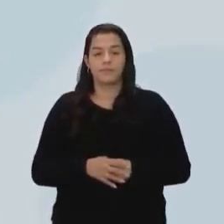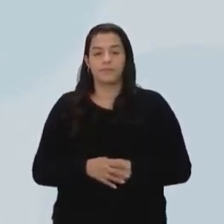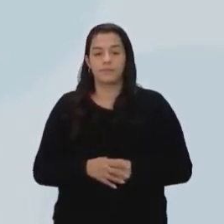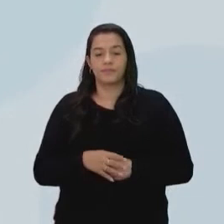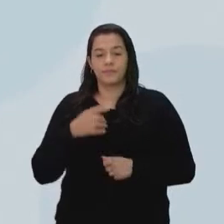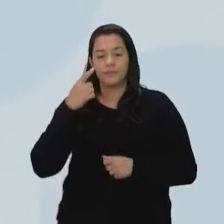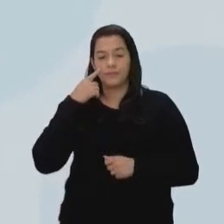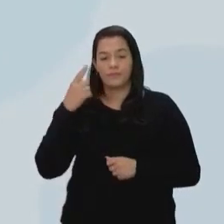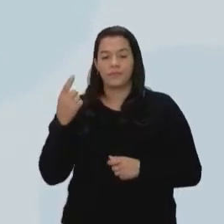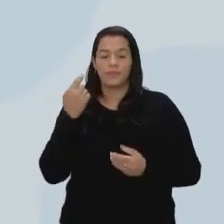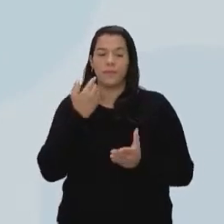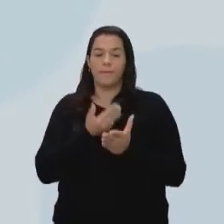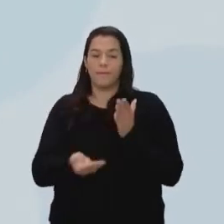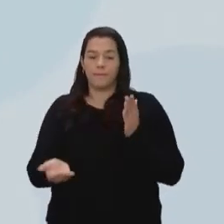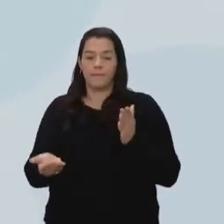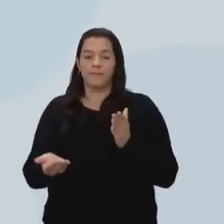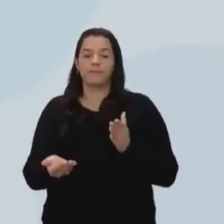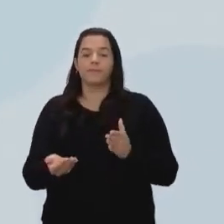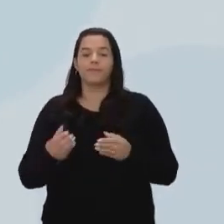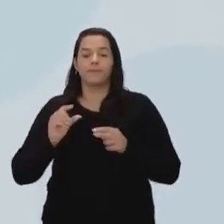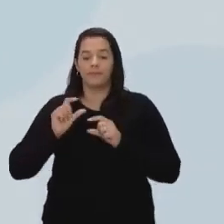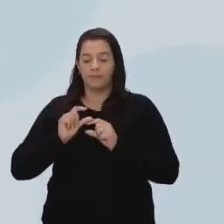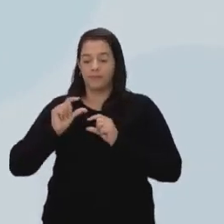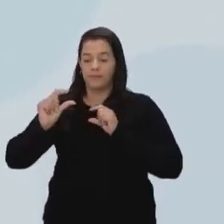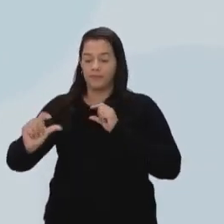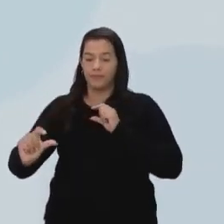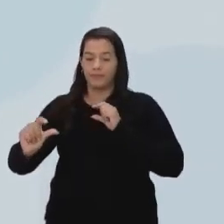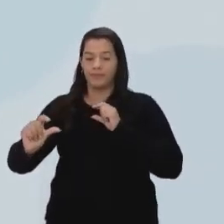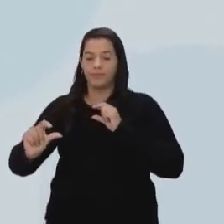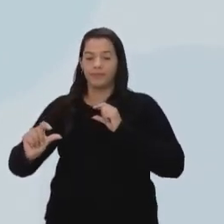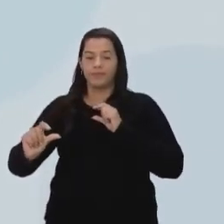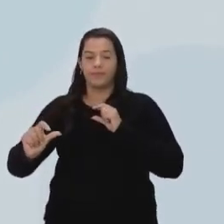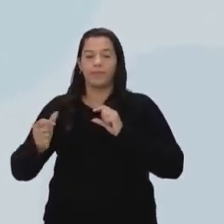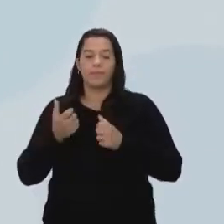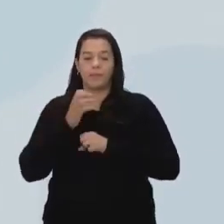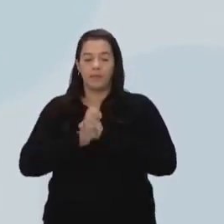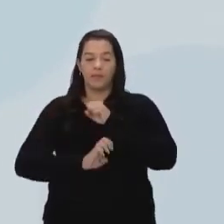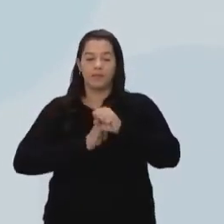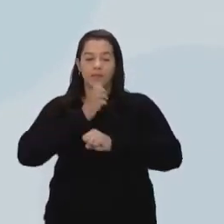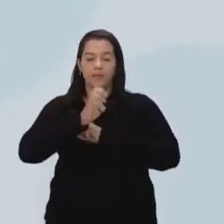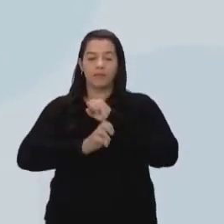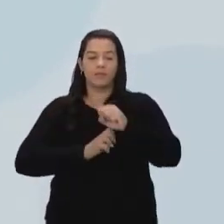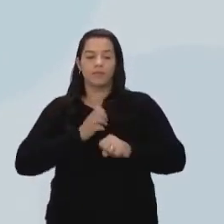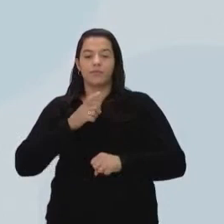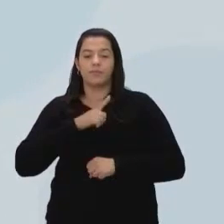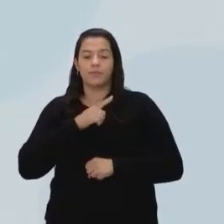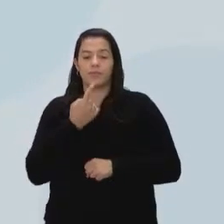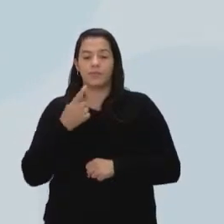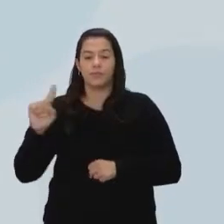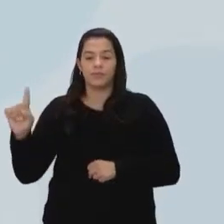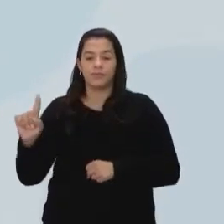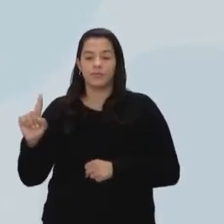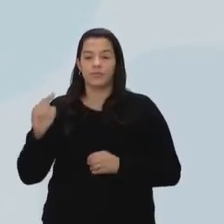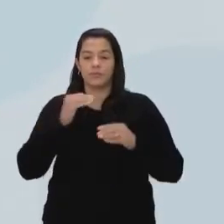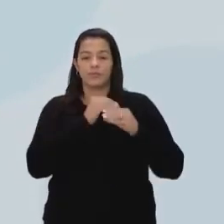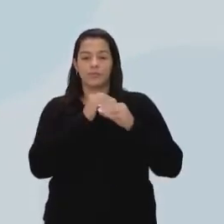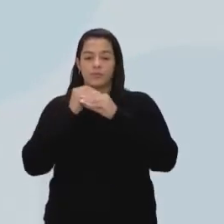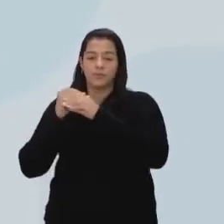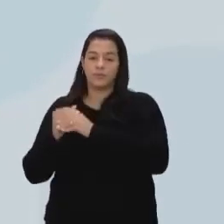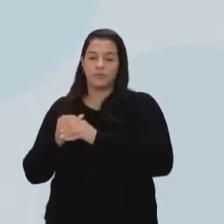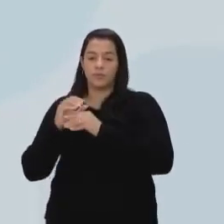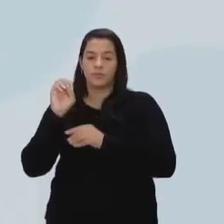Essa camada ele vai perder, ele vai ceder. Quantos elétrons ele vai passar a ter na última camada? Agora ele vai ficar estável porque tem